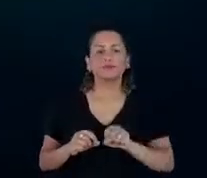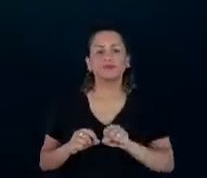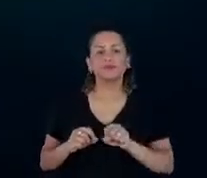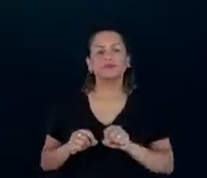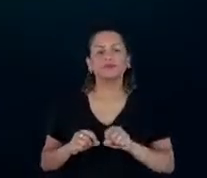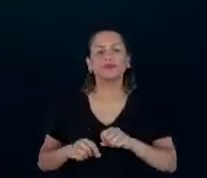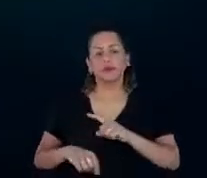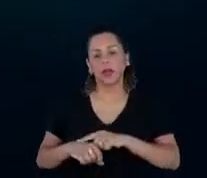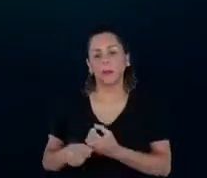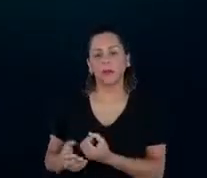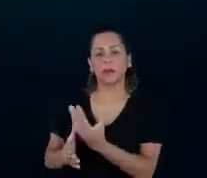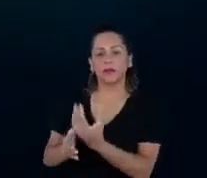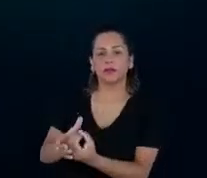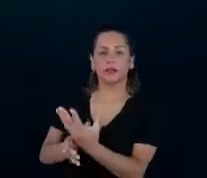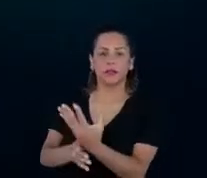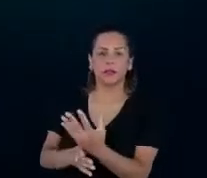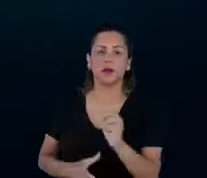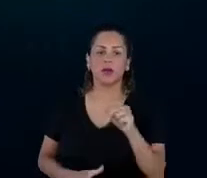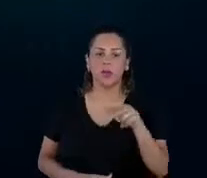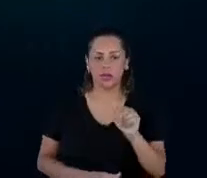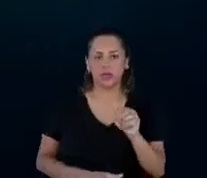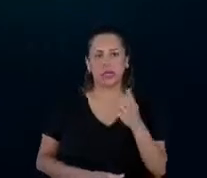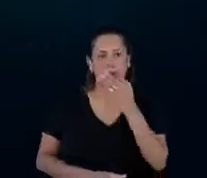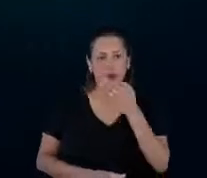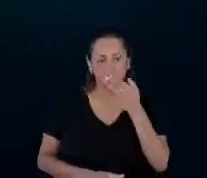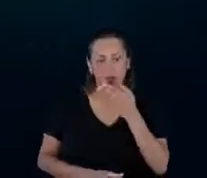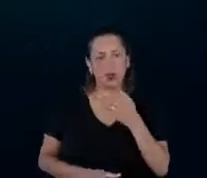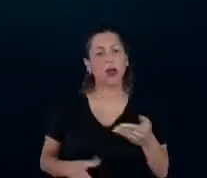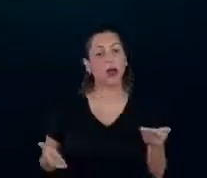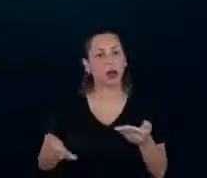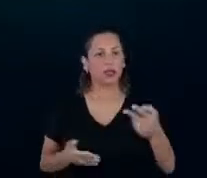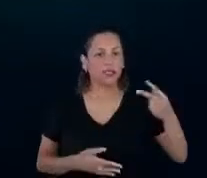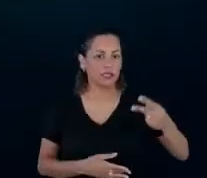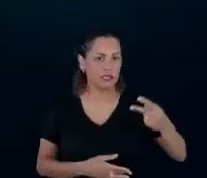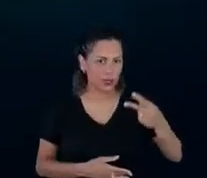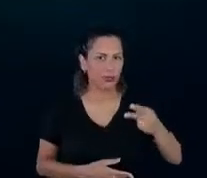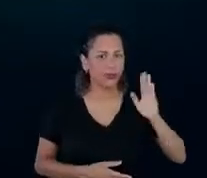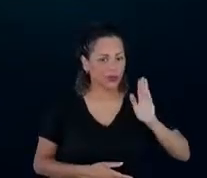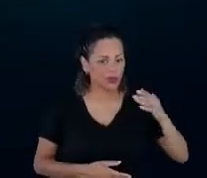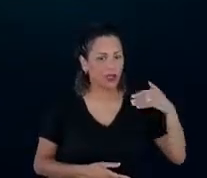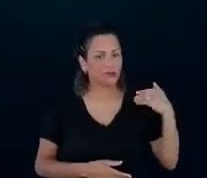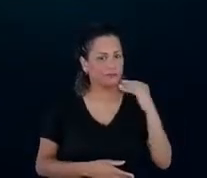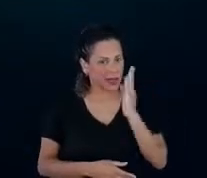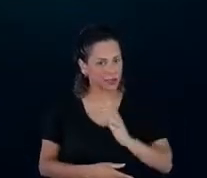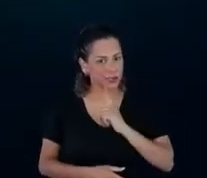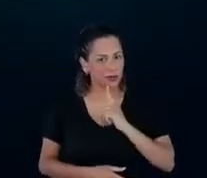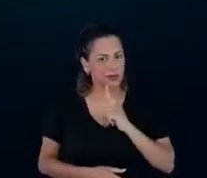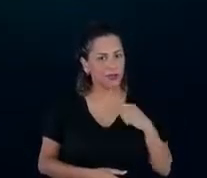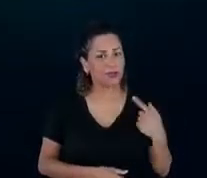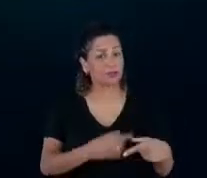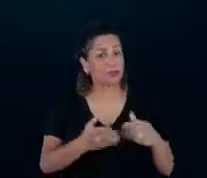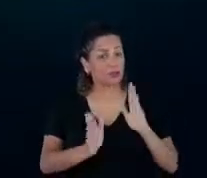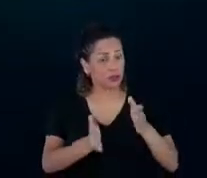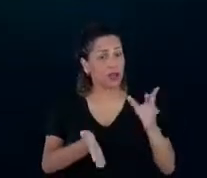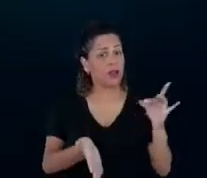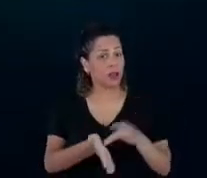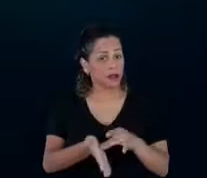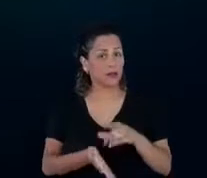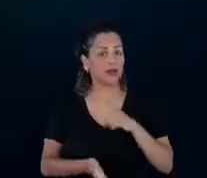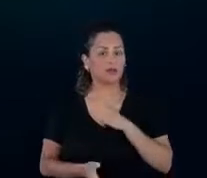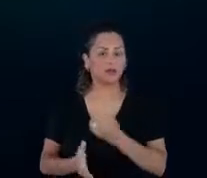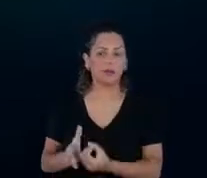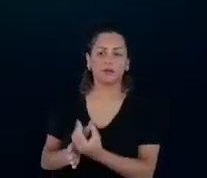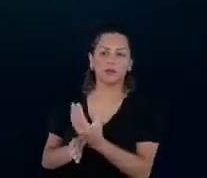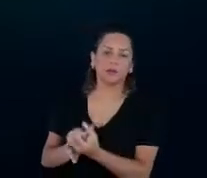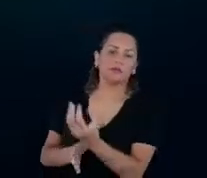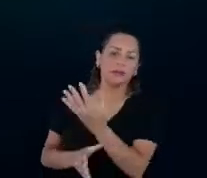E, principalmente agora, com a segunda geração da cana-de-açúcar que o Brasil vem desenvolvendo, que já é uma realidade, já tem plantas aqui, né,